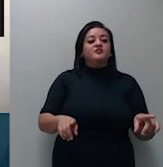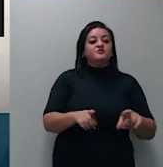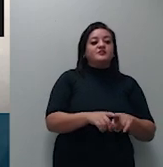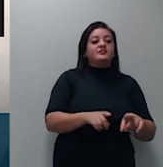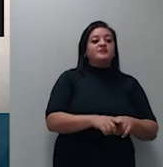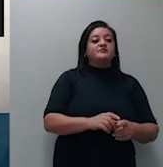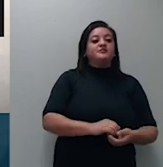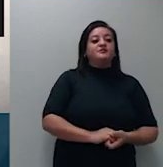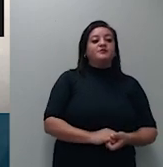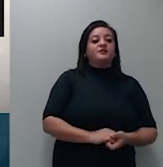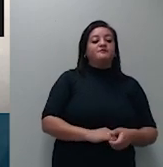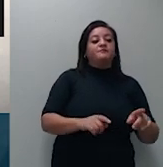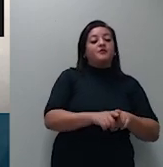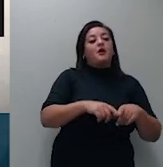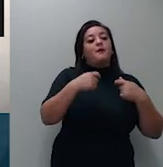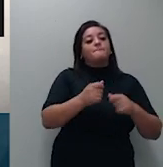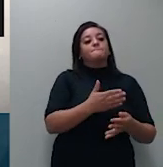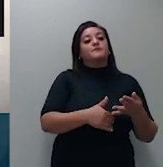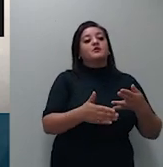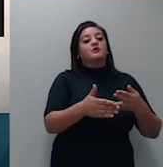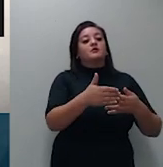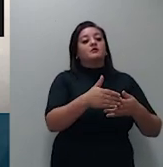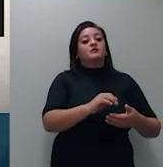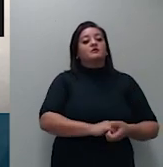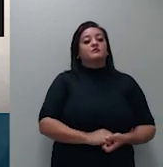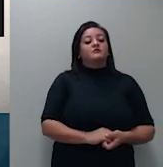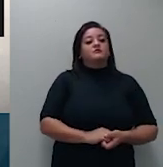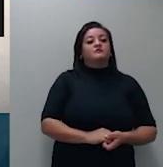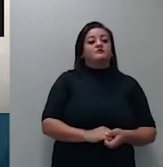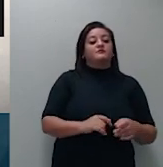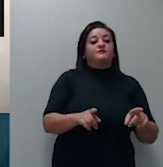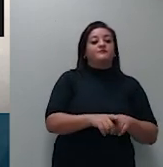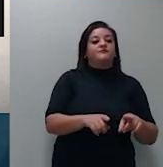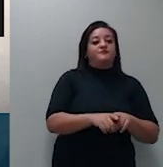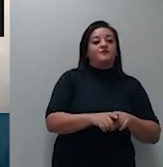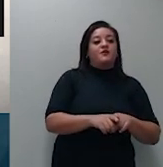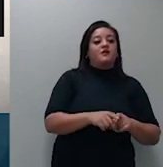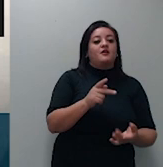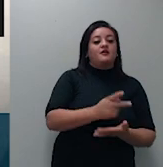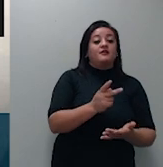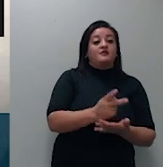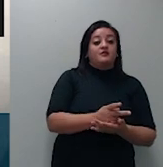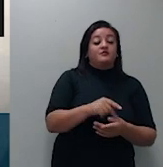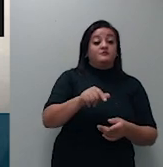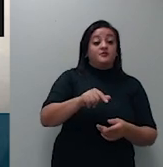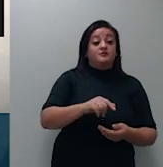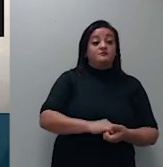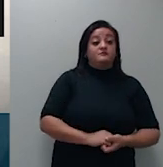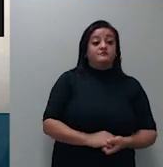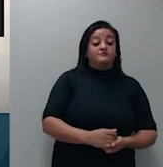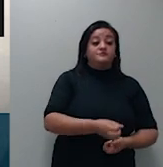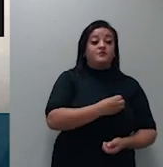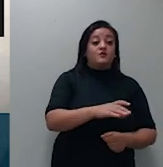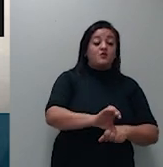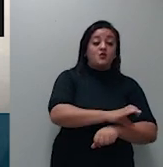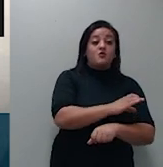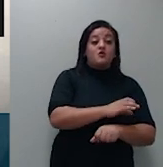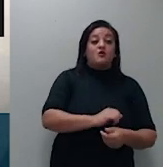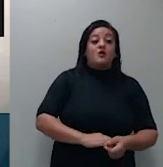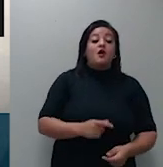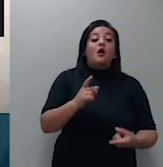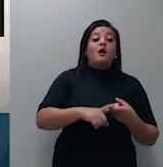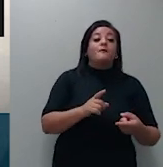acho que não se possa suprimir a ideia de que ele se ele pode desistir do